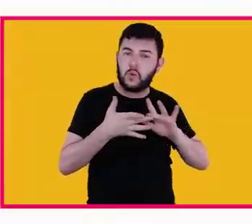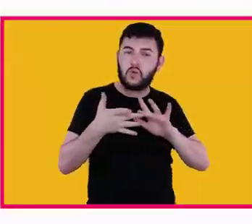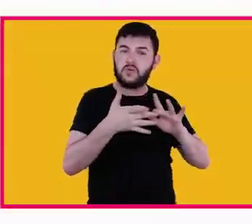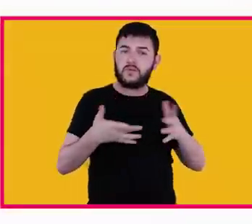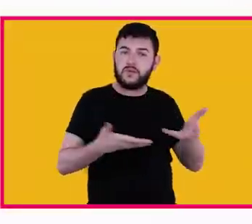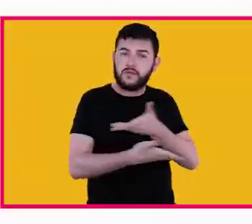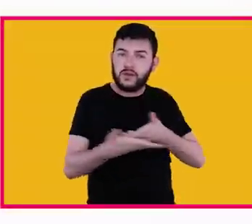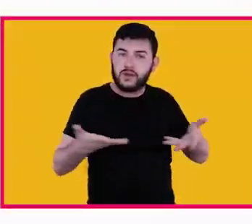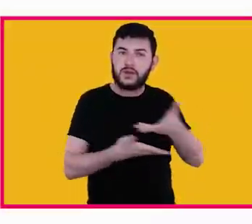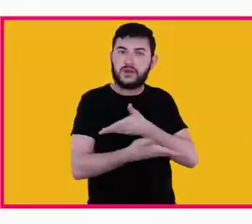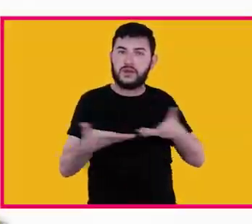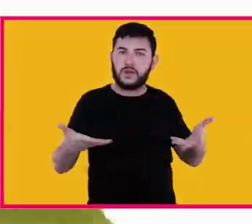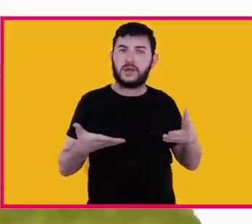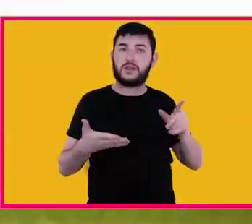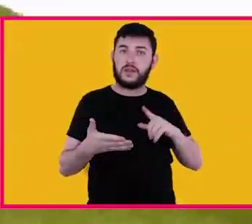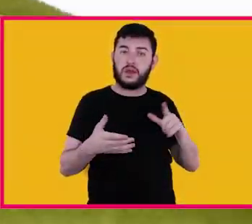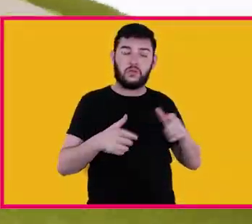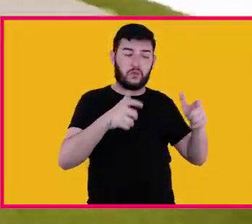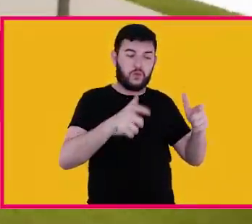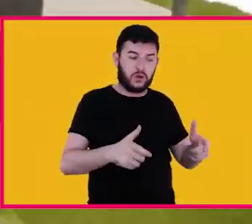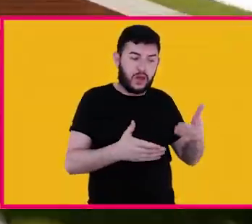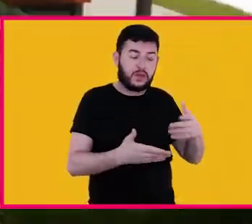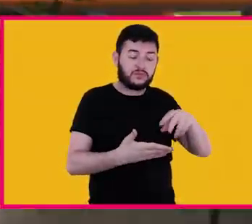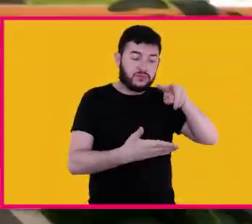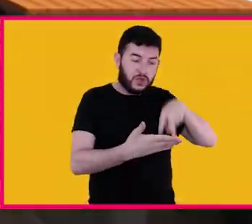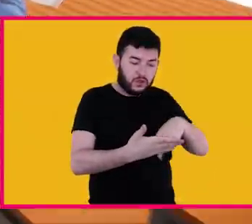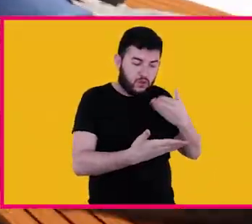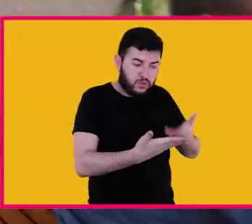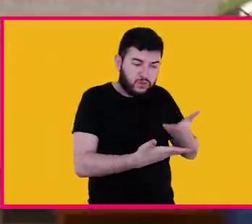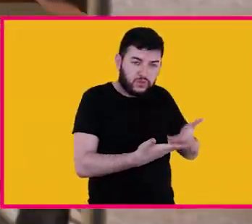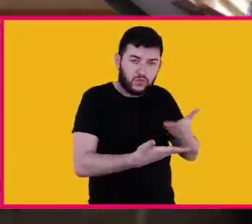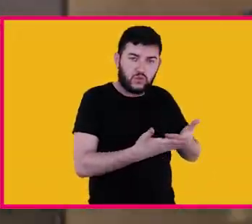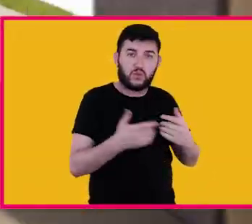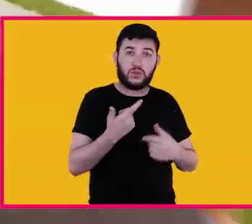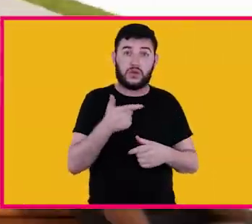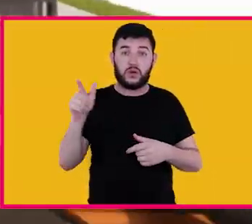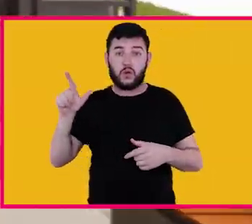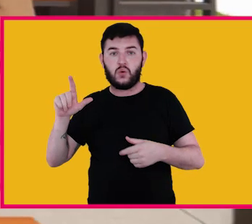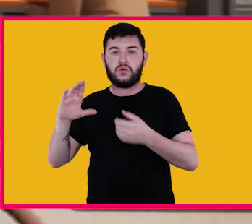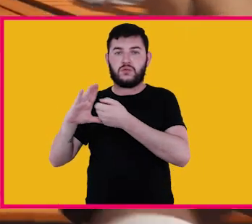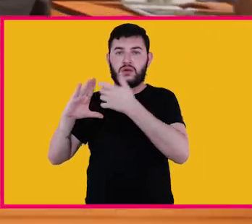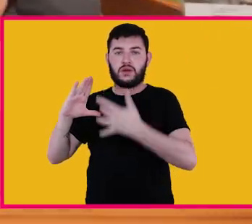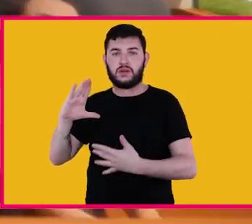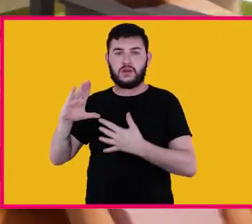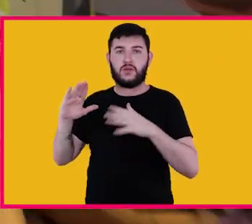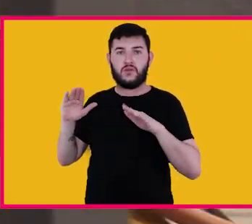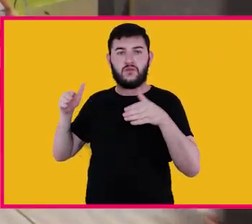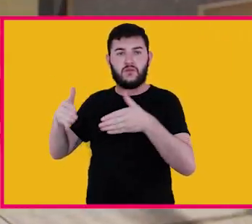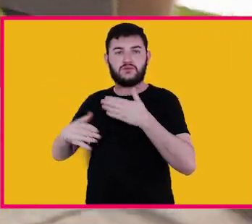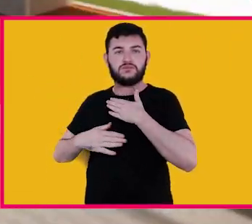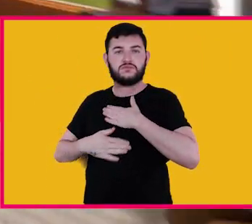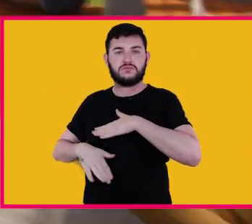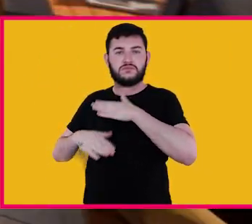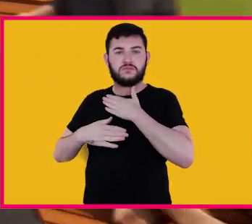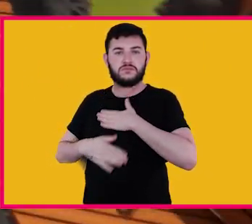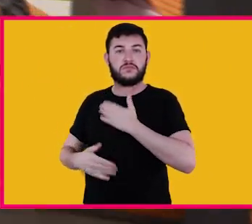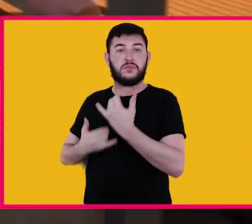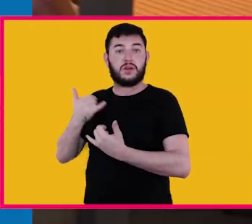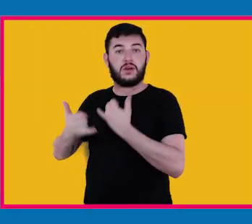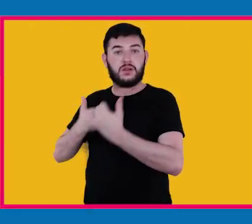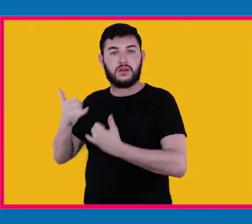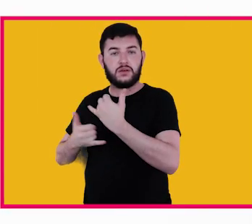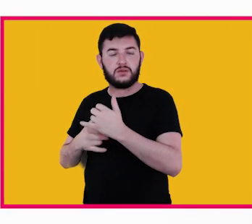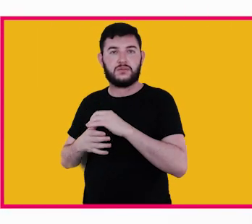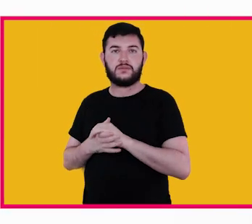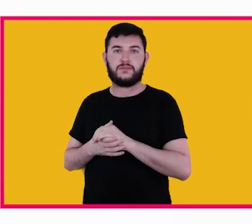módulos mais voltados para estudo, como as cabines de leitura, e outros elementos voltados para o relaxamento e a brincadeira nos espaços. O segundo conjunto é